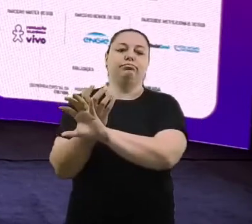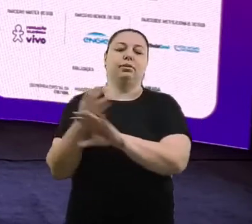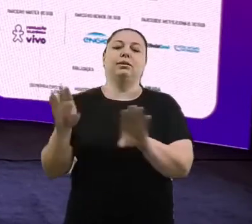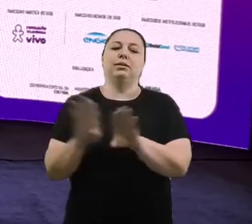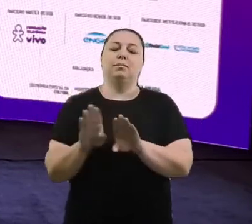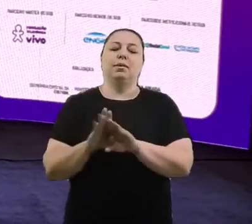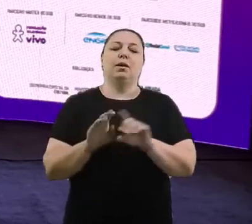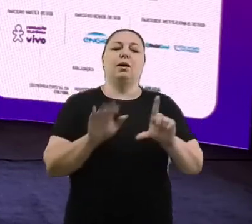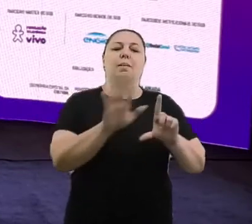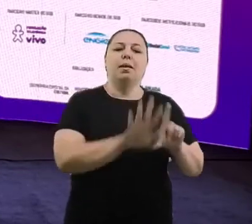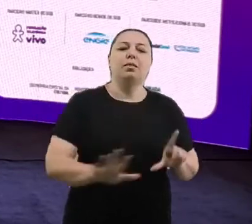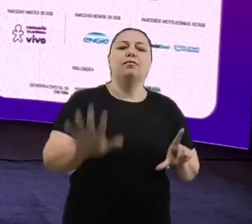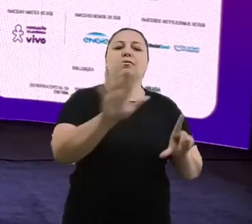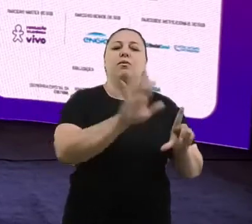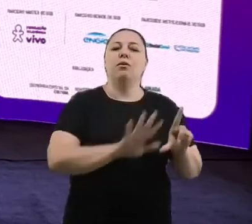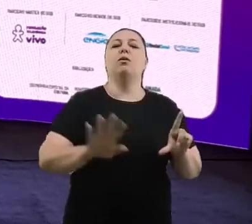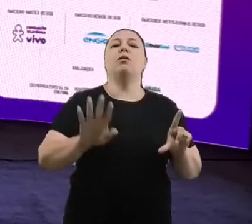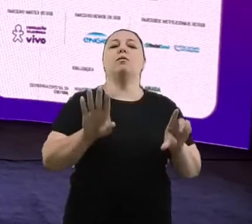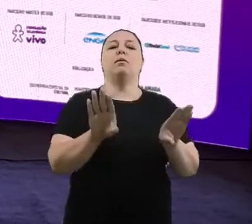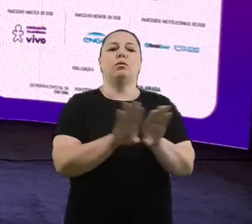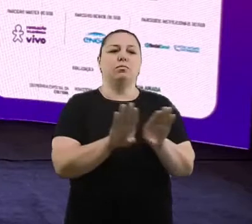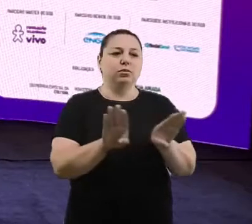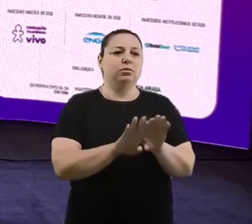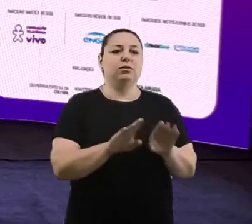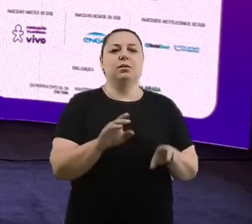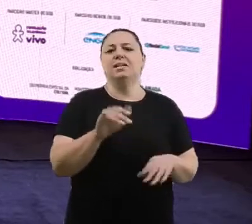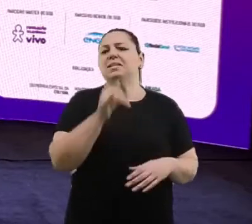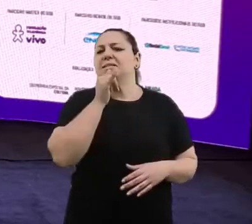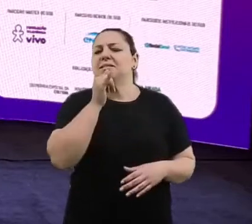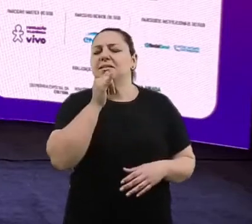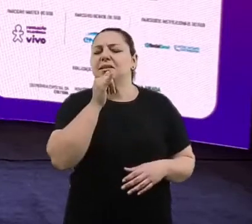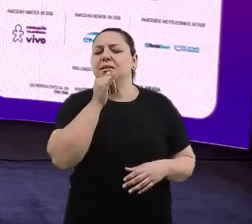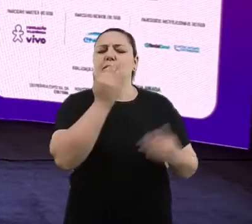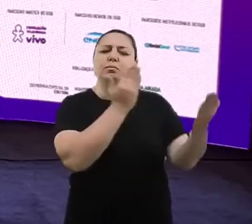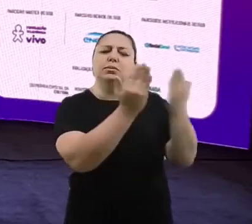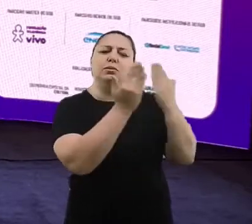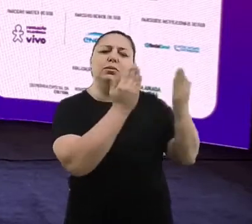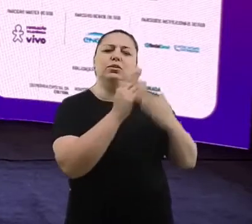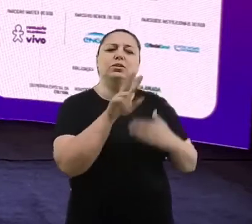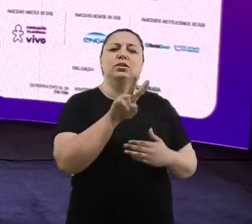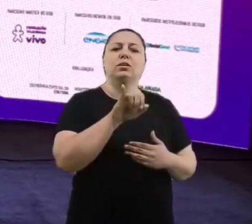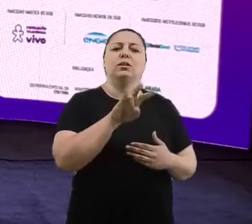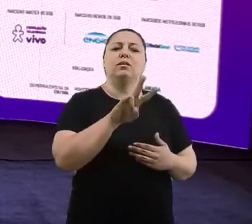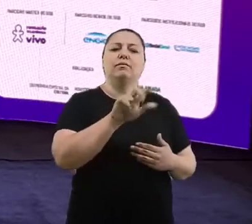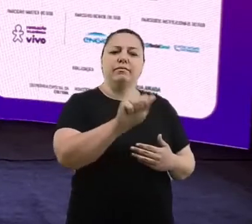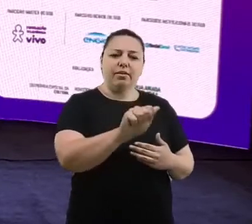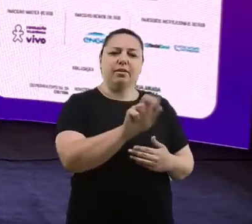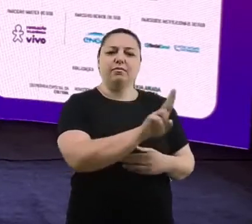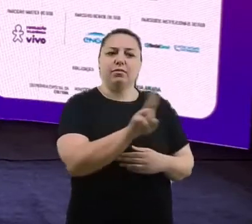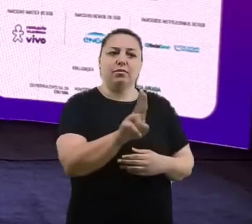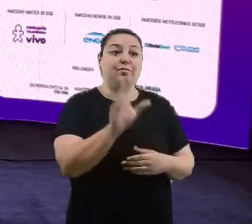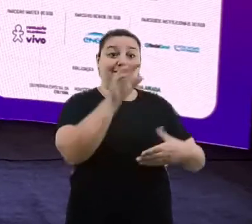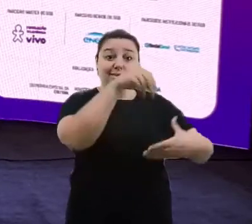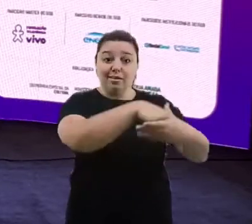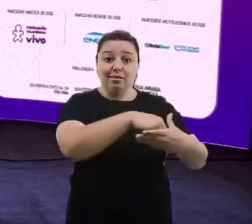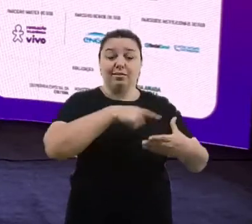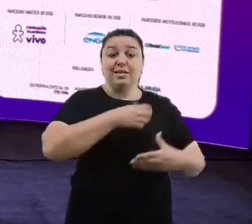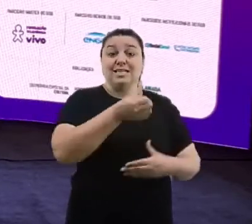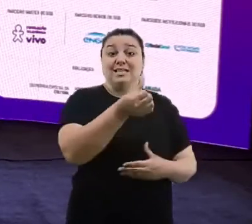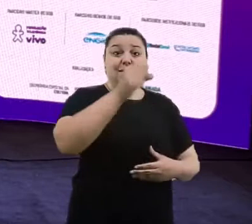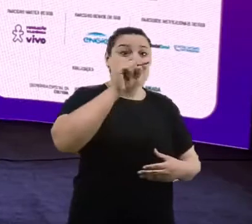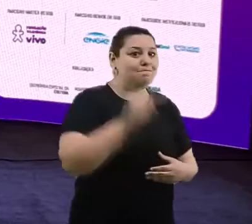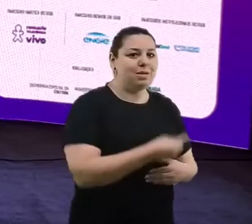por exemplo, como a Psicologia Viva, que é um atendimento psicológico online, que tem mais de 6 mil profissionais e 400 mil pacientes.